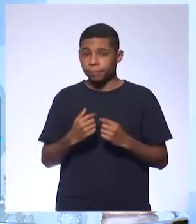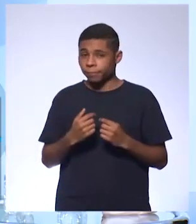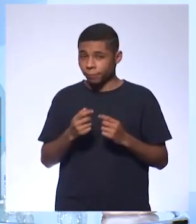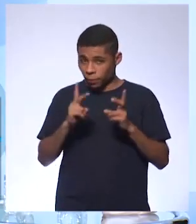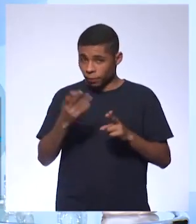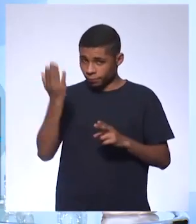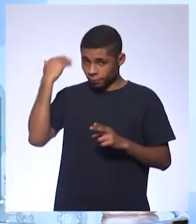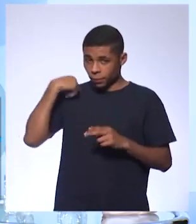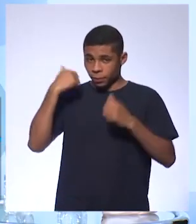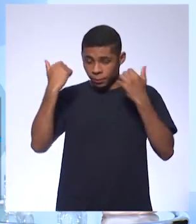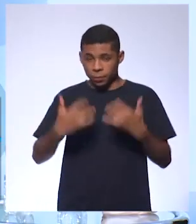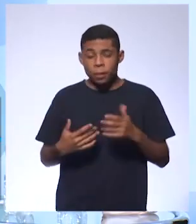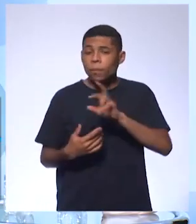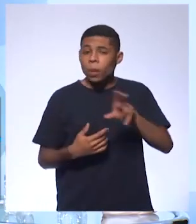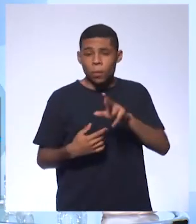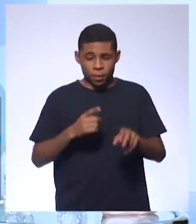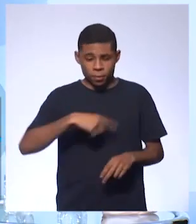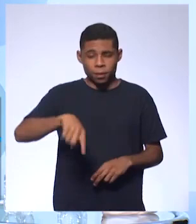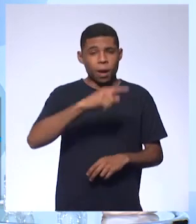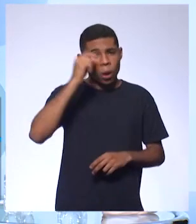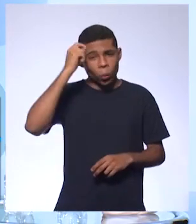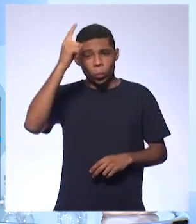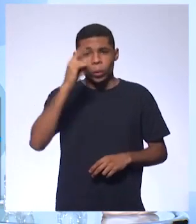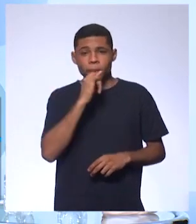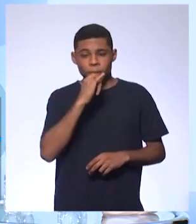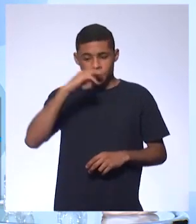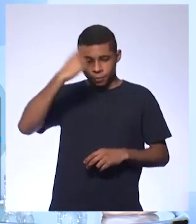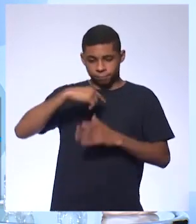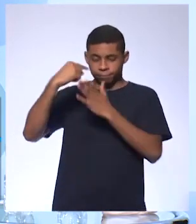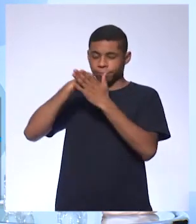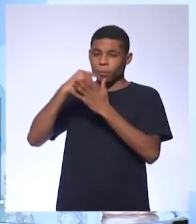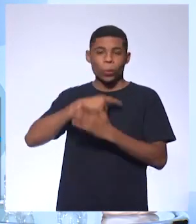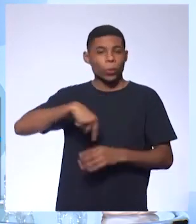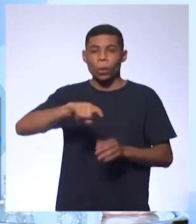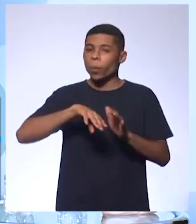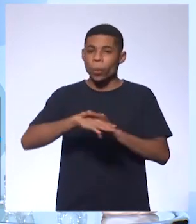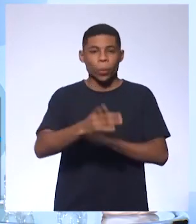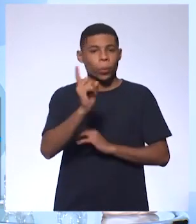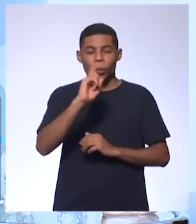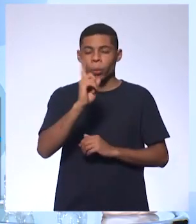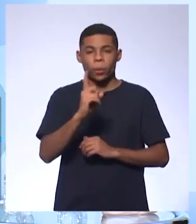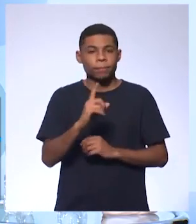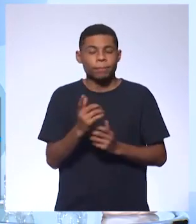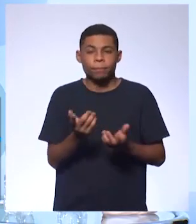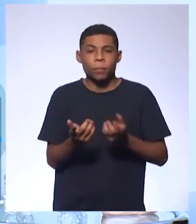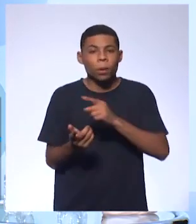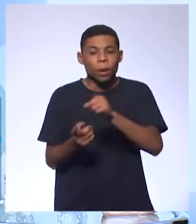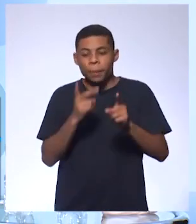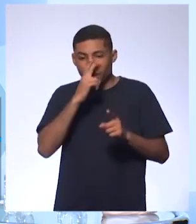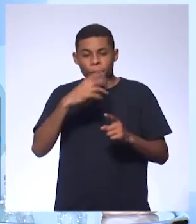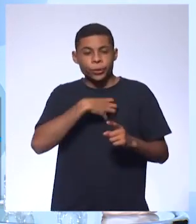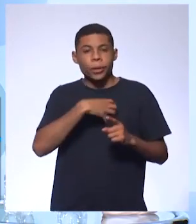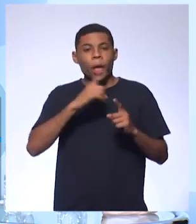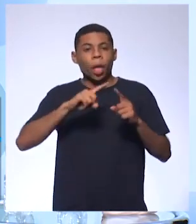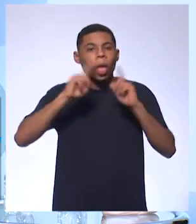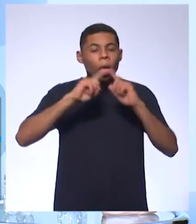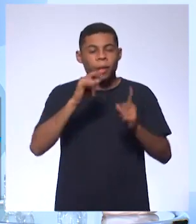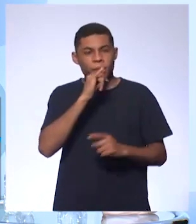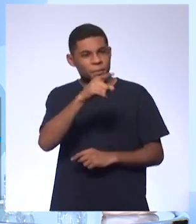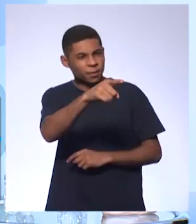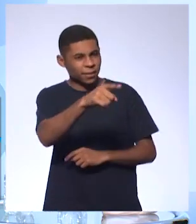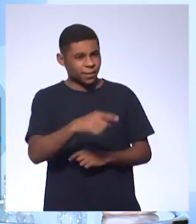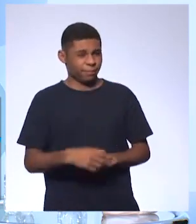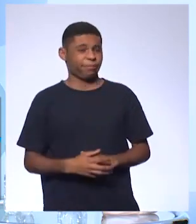anteriormente, não é da nossa cultura essa autoavaliação. A gente vive numa cultura de crítica, que a gente sempre olha para o